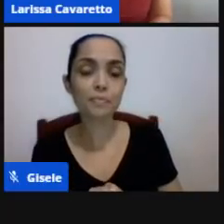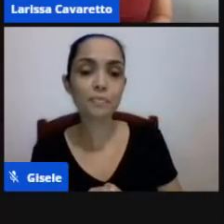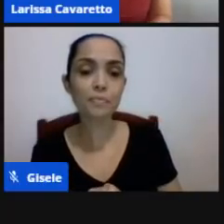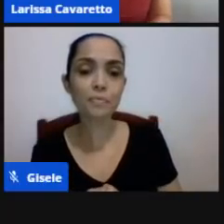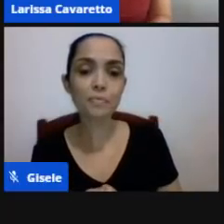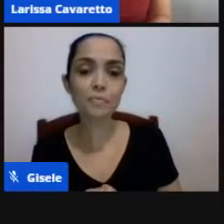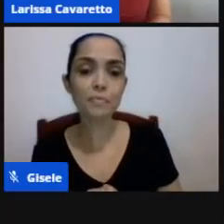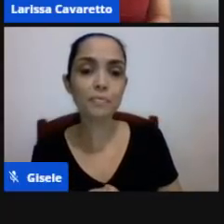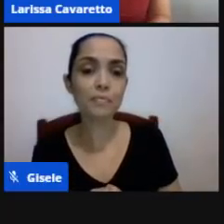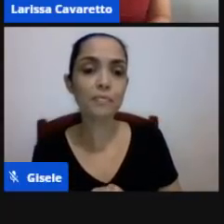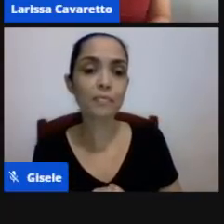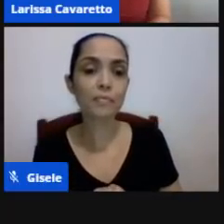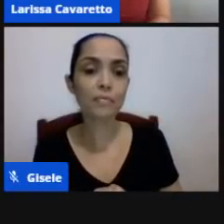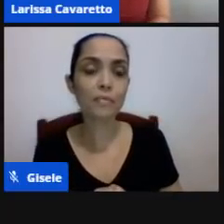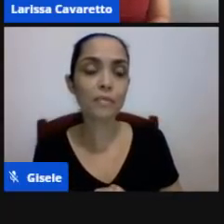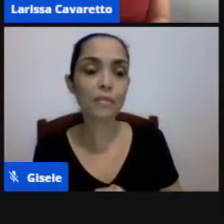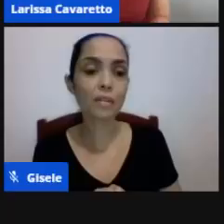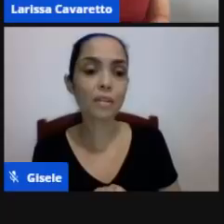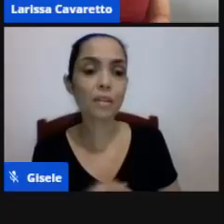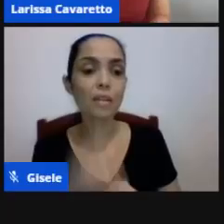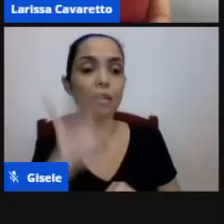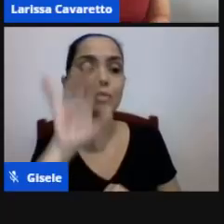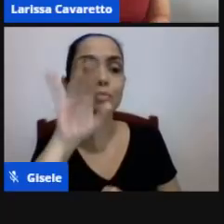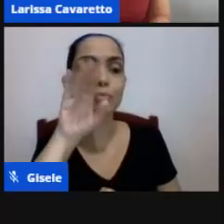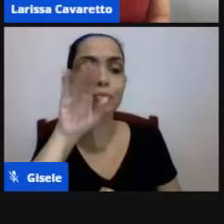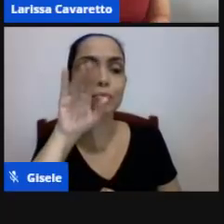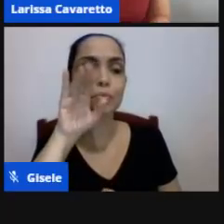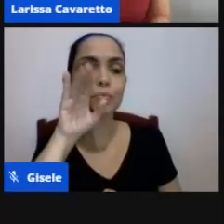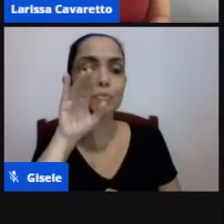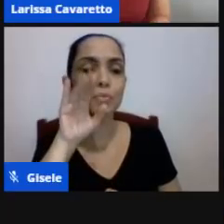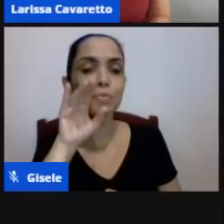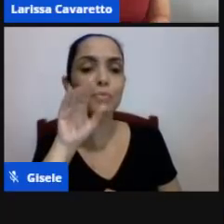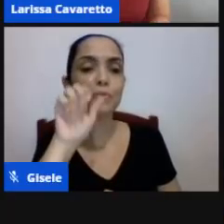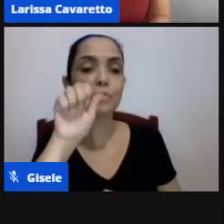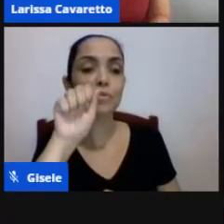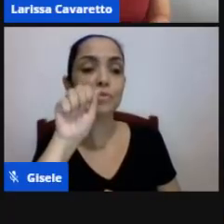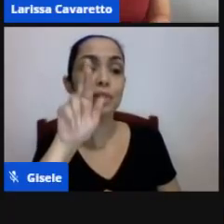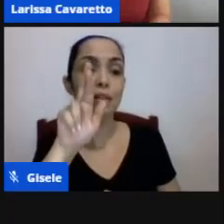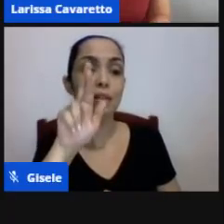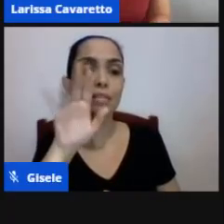Aqui uma imagem em relação a essas gotículas que eu falei para vocês,